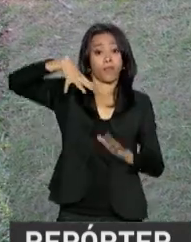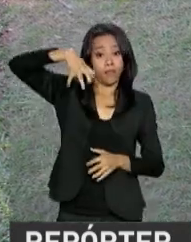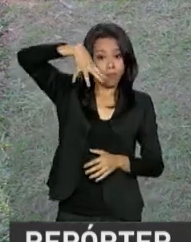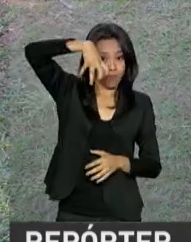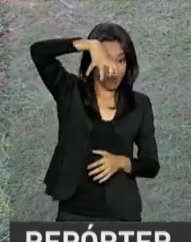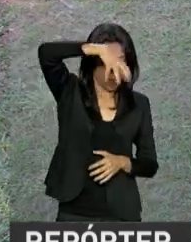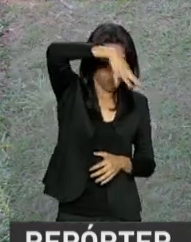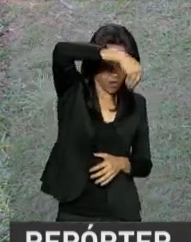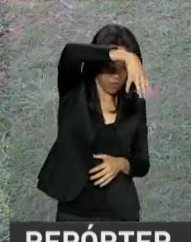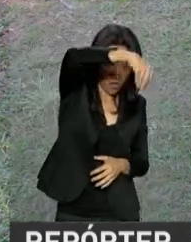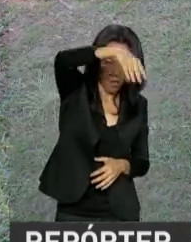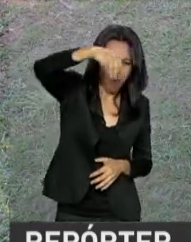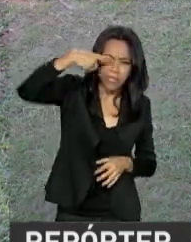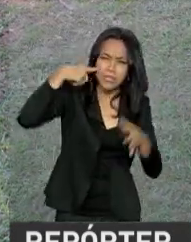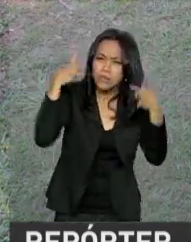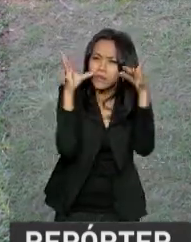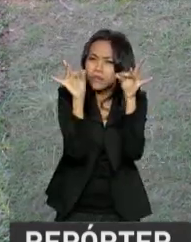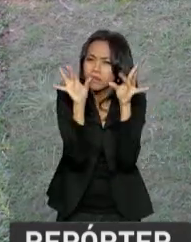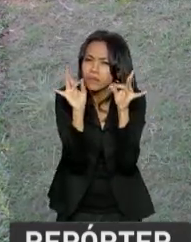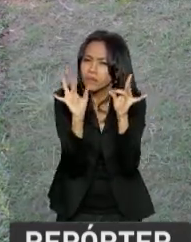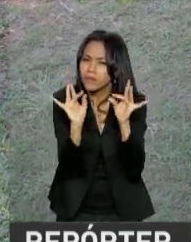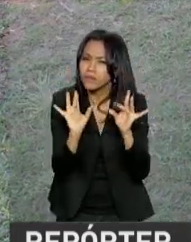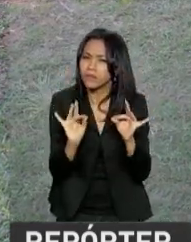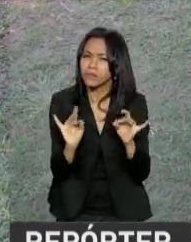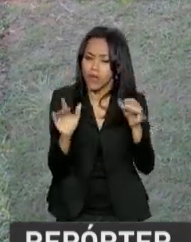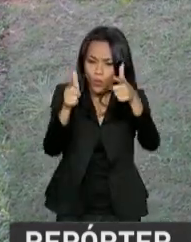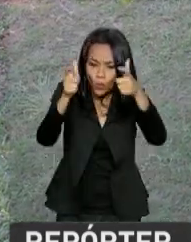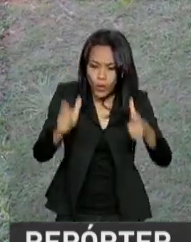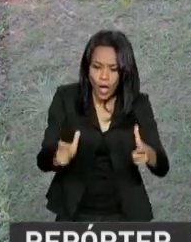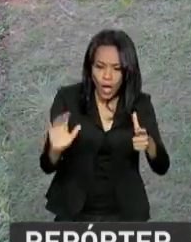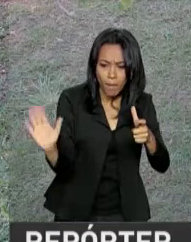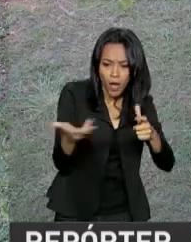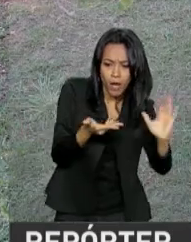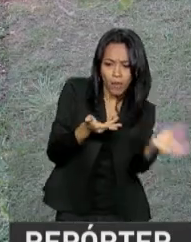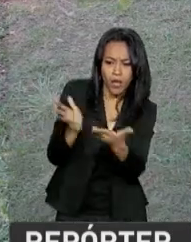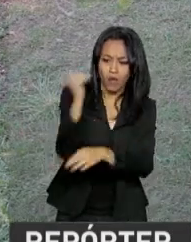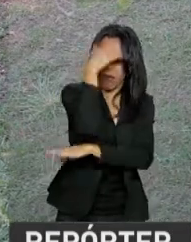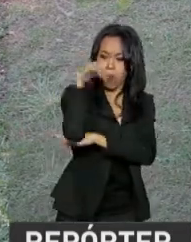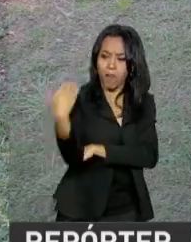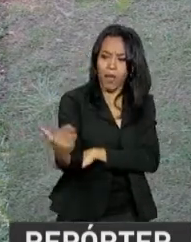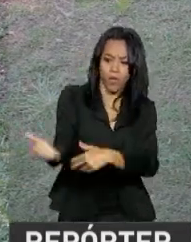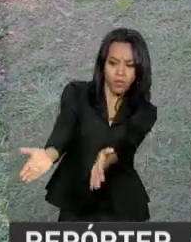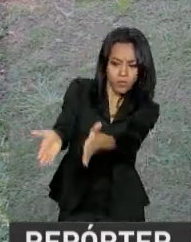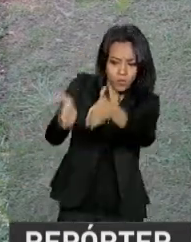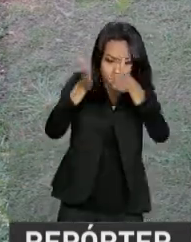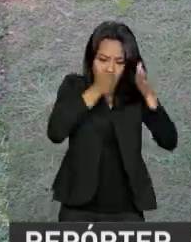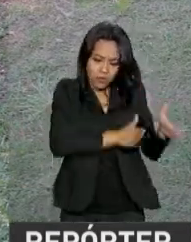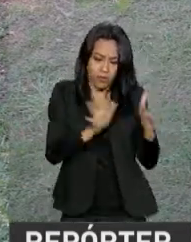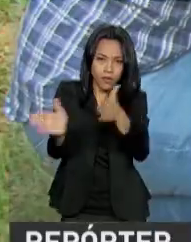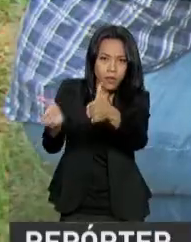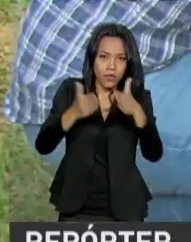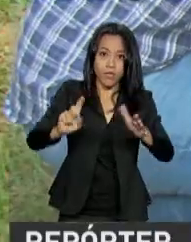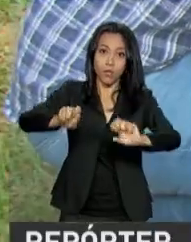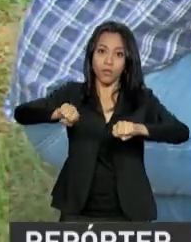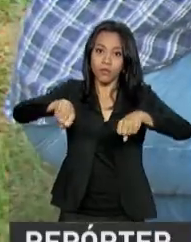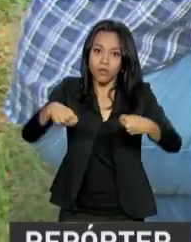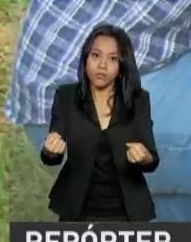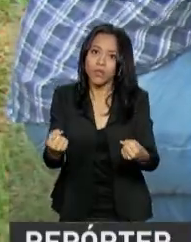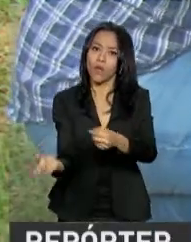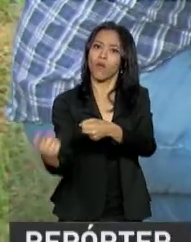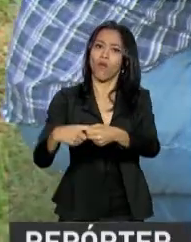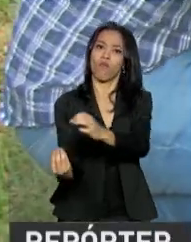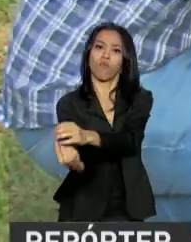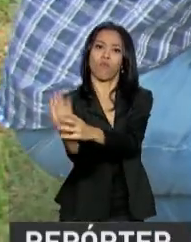com alta precisão se as áreas onde as árvores foram retiradas estão se recuperando bem o sistema florestal